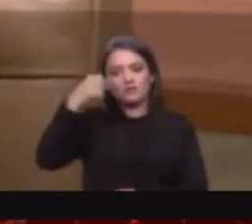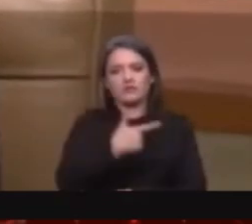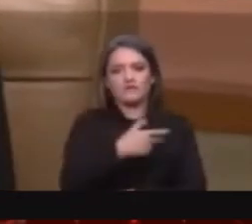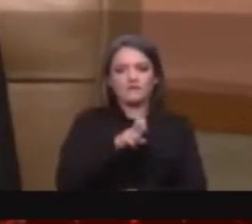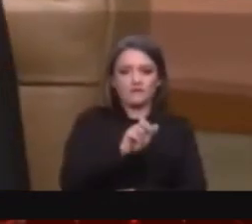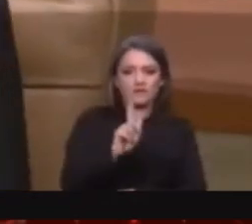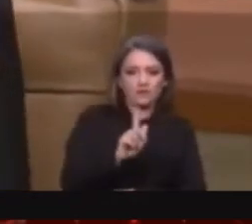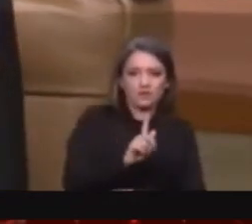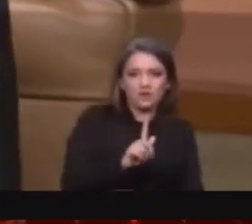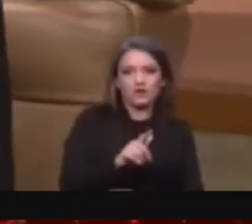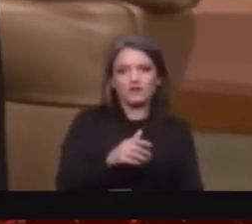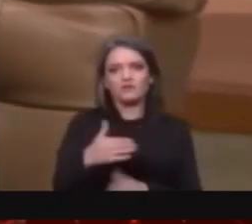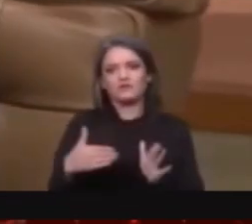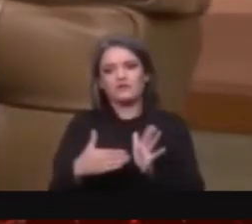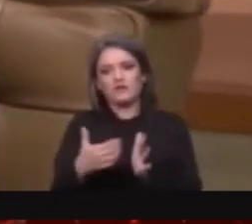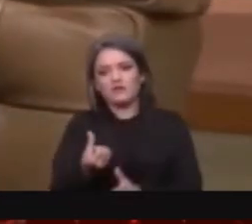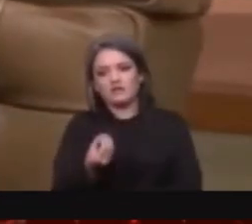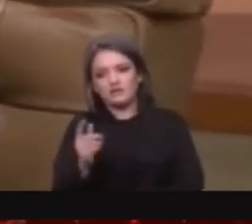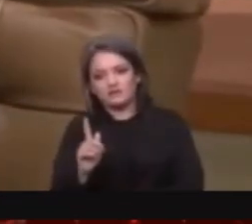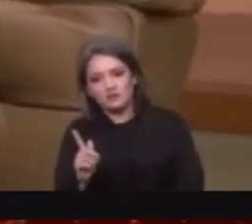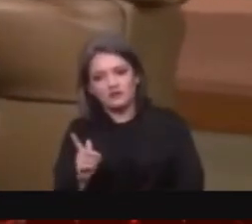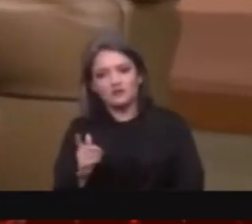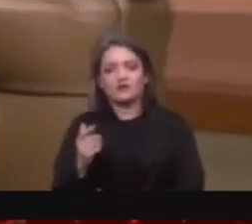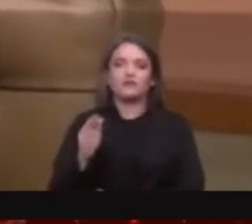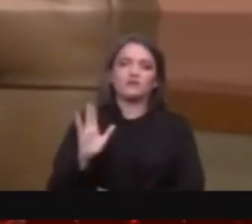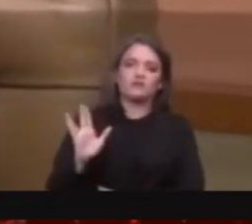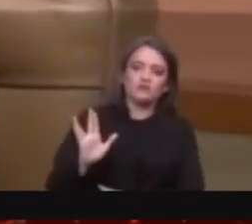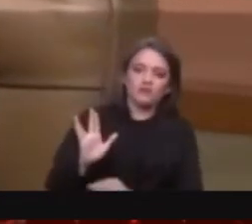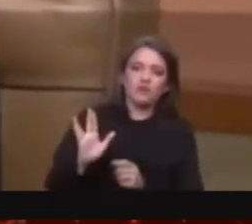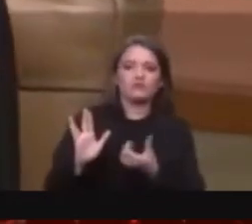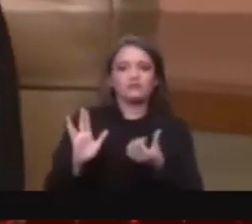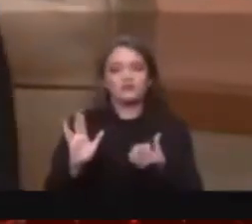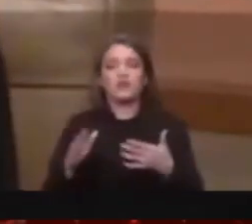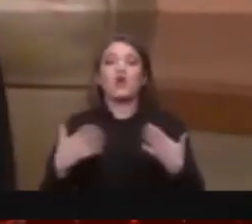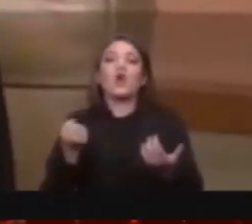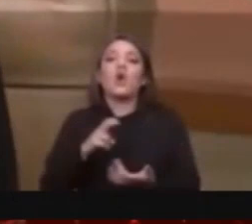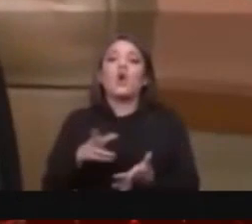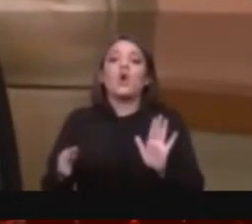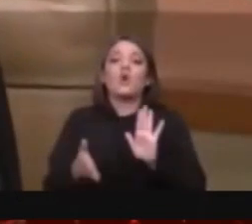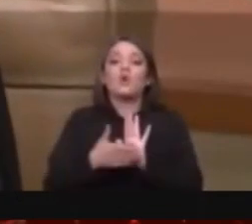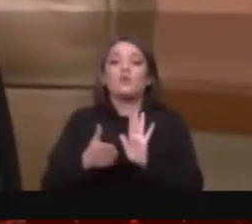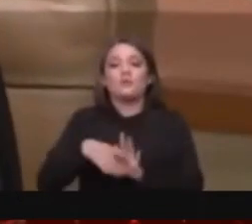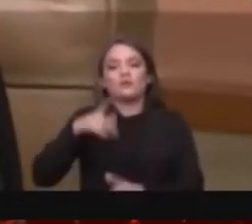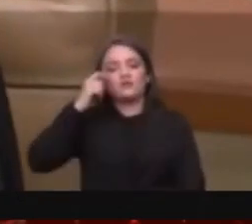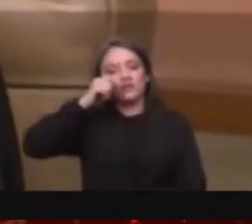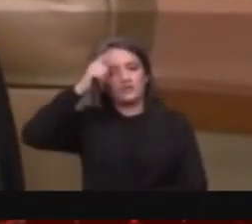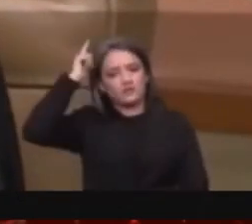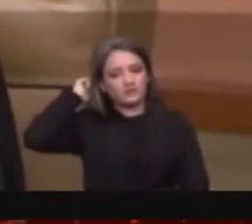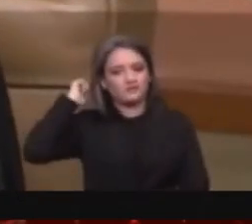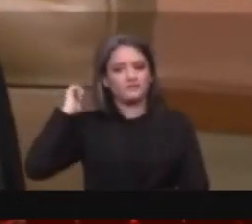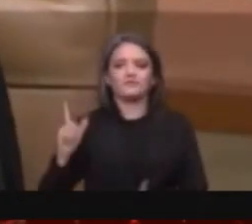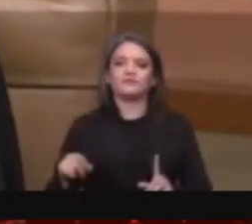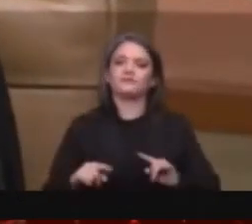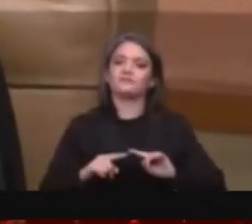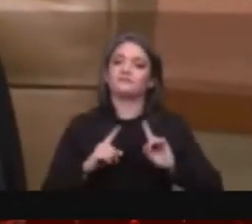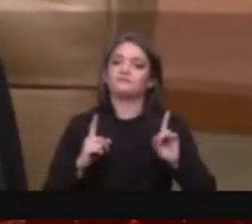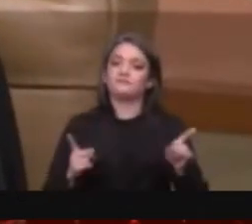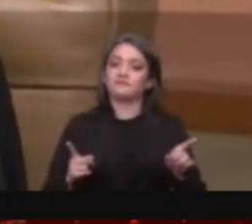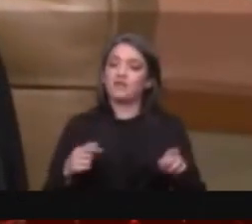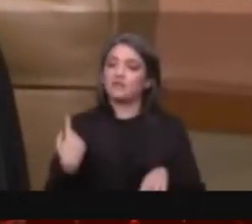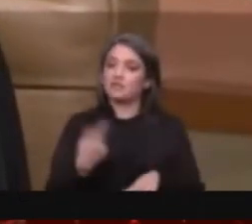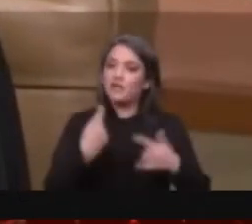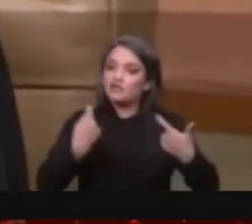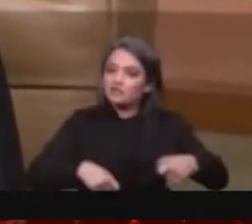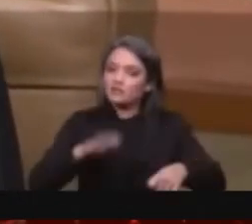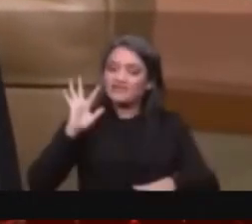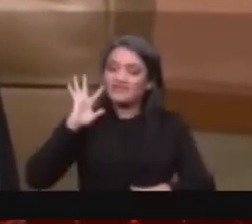gramas, ou a proposta do ministro Alexandre de Moraes, desde que a gente pudesse ter esse